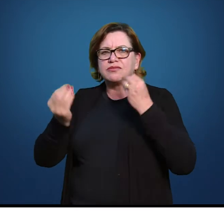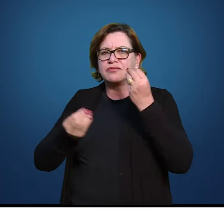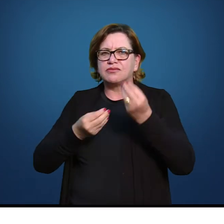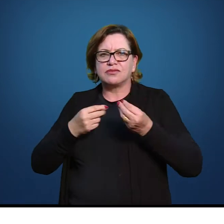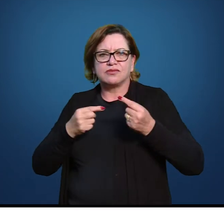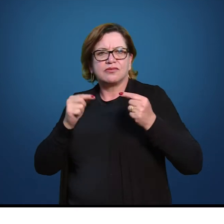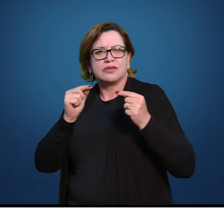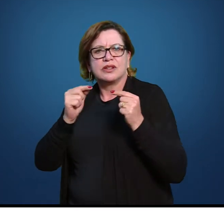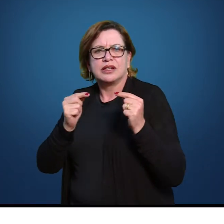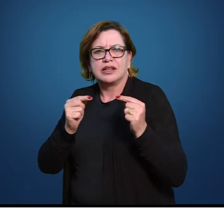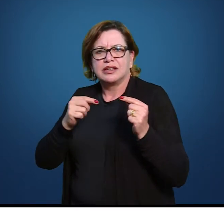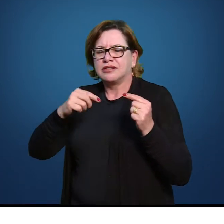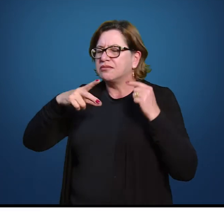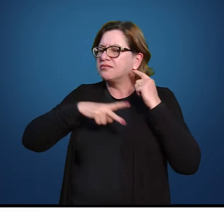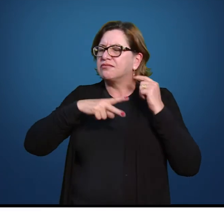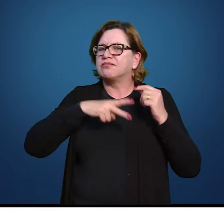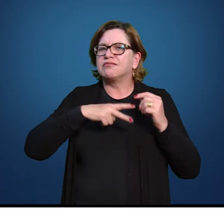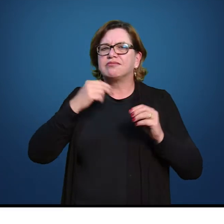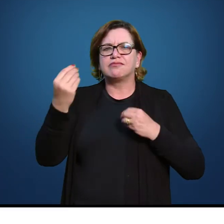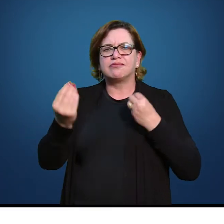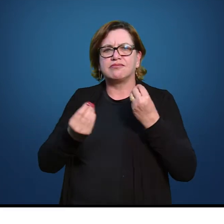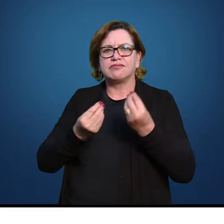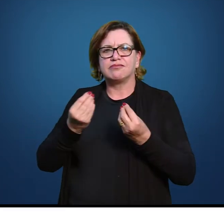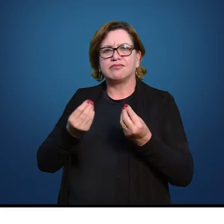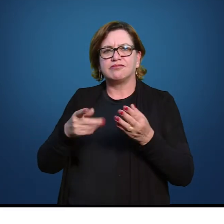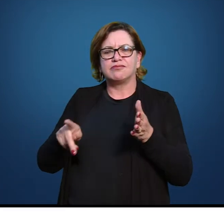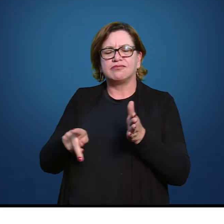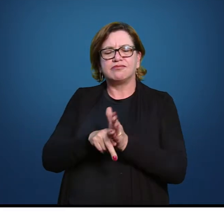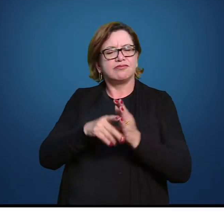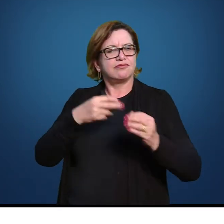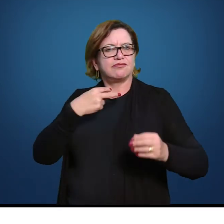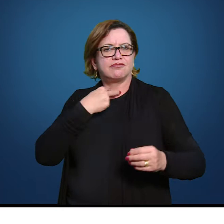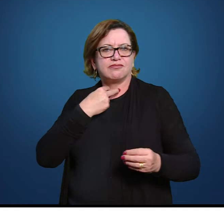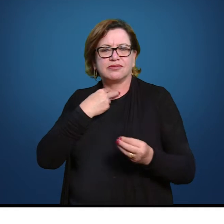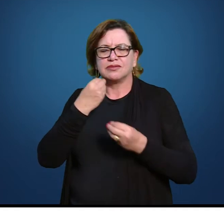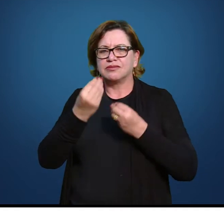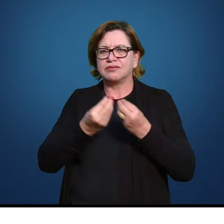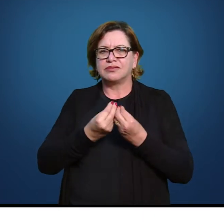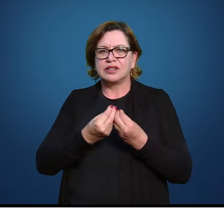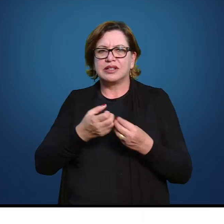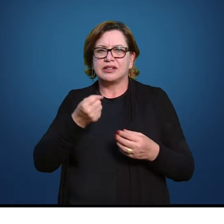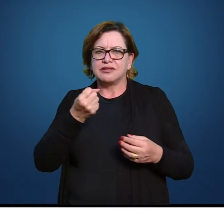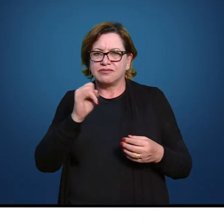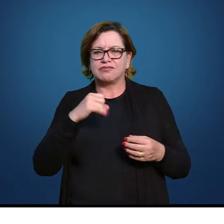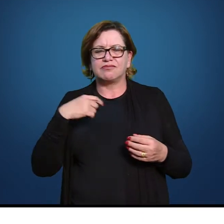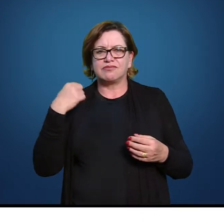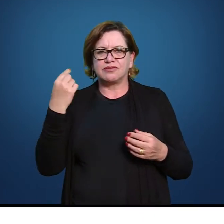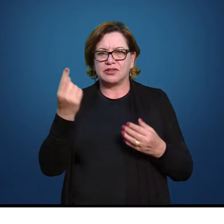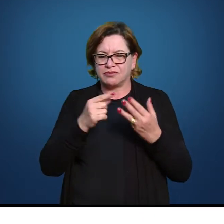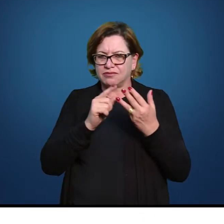qualquer particularidade que haja entre as partes. Quando